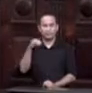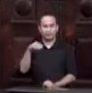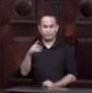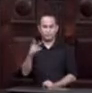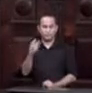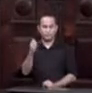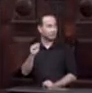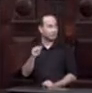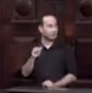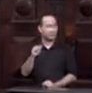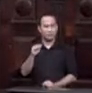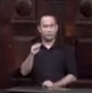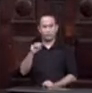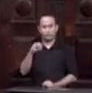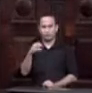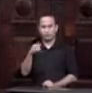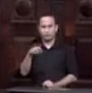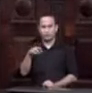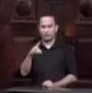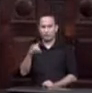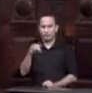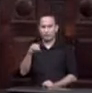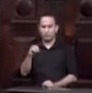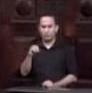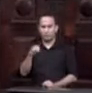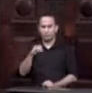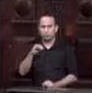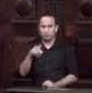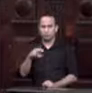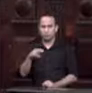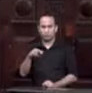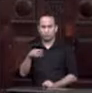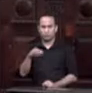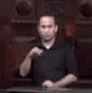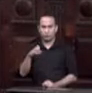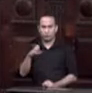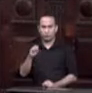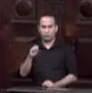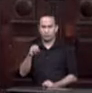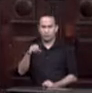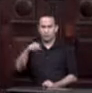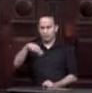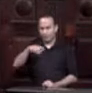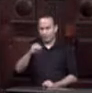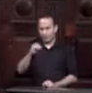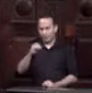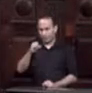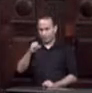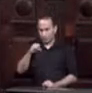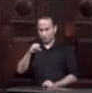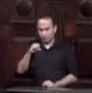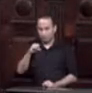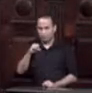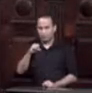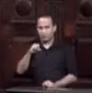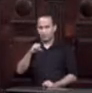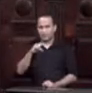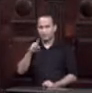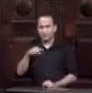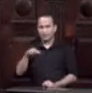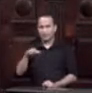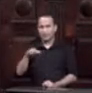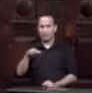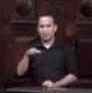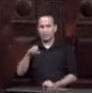está votando. Geraldo Moreira, Iranildo, Jorge Pisciani, Marcelo Simão, Márcio Pacheco, Marcos Abraão, Zé Luiz Anchite. A